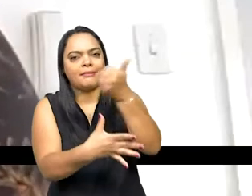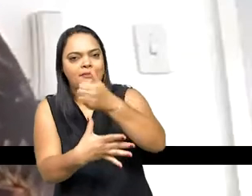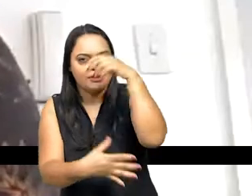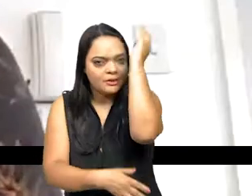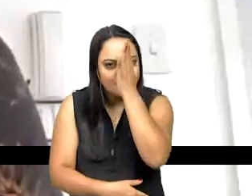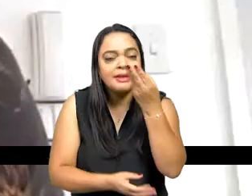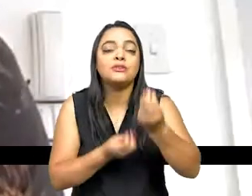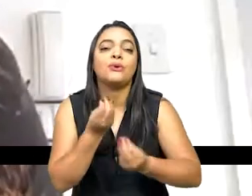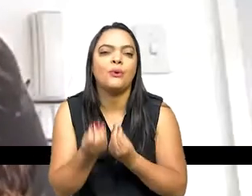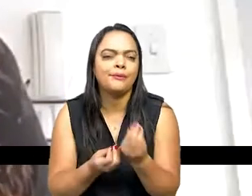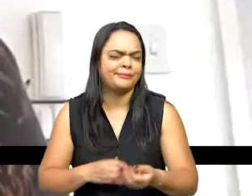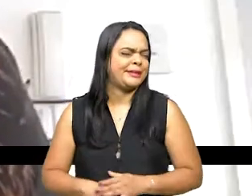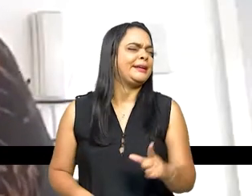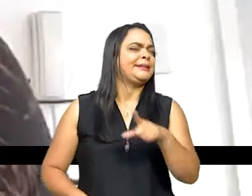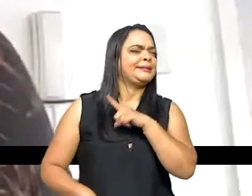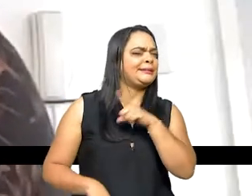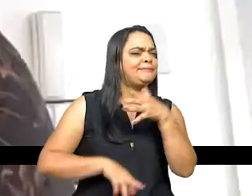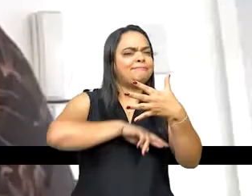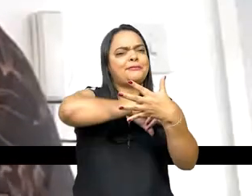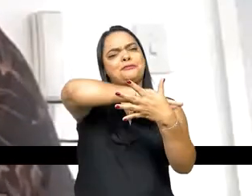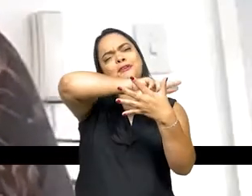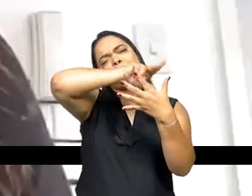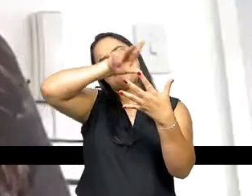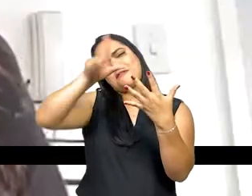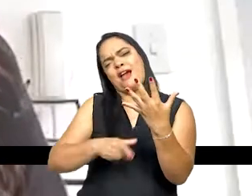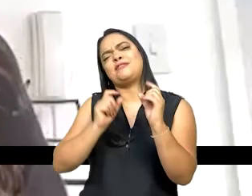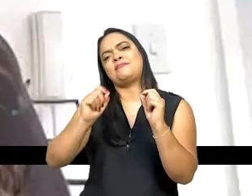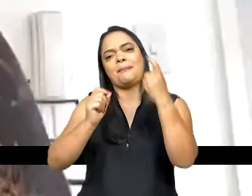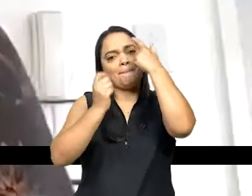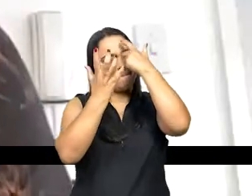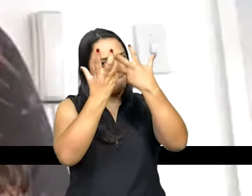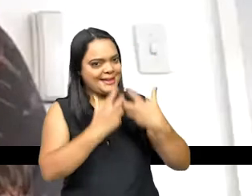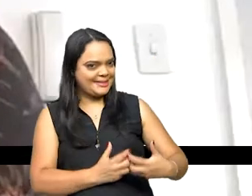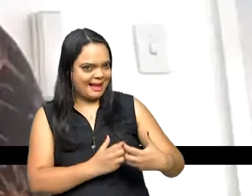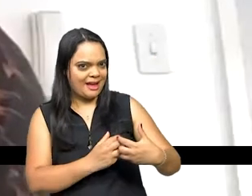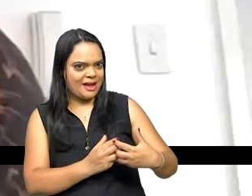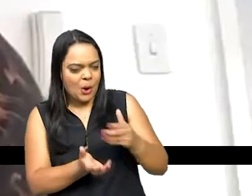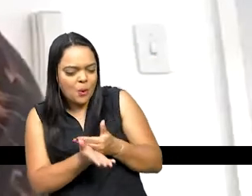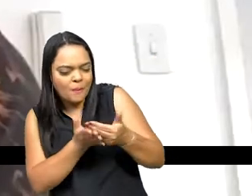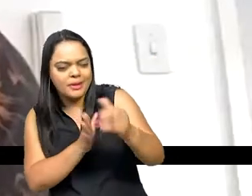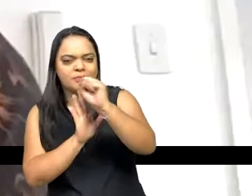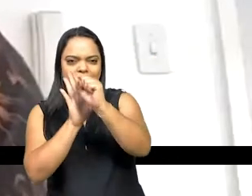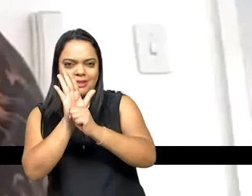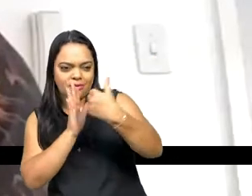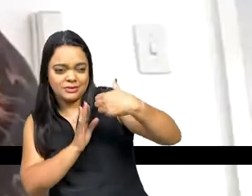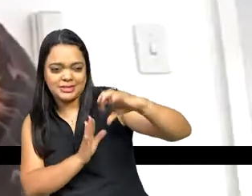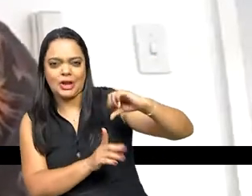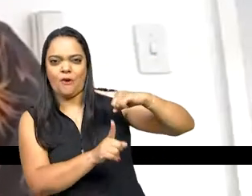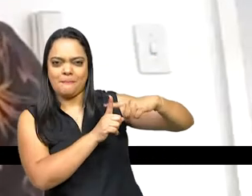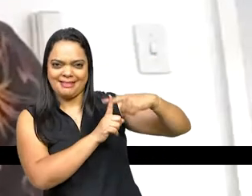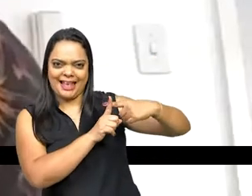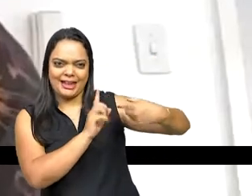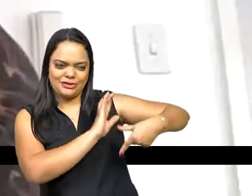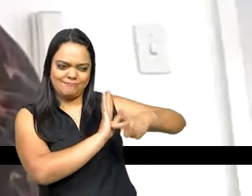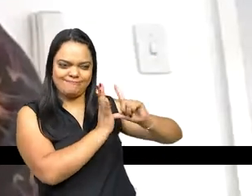temos diversas questões importantes aí, principalmente para pensar essa primeira metade do século XIX, né? A partir, toda